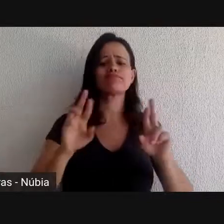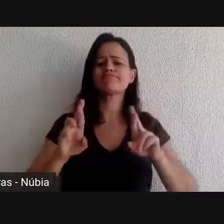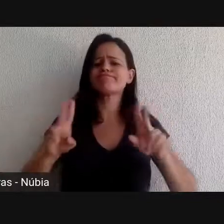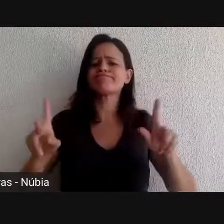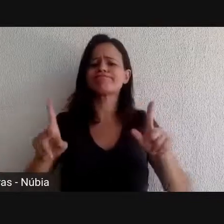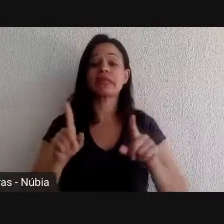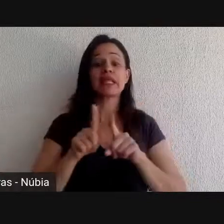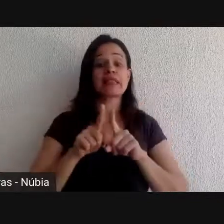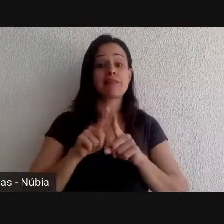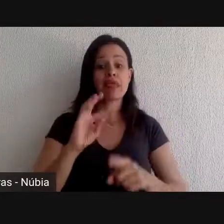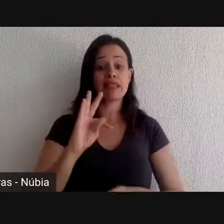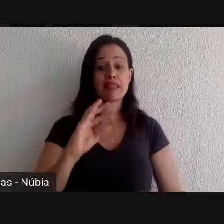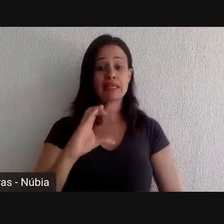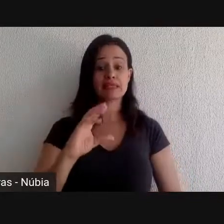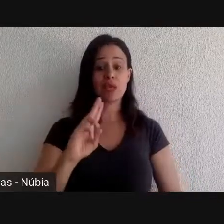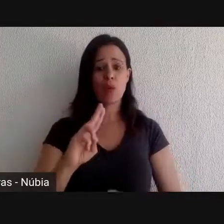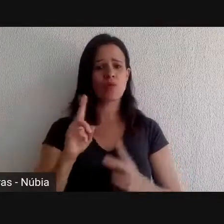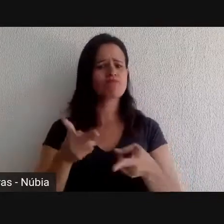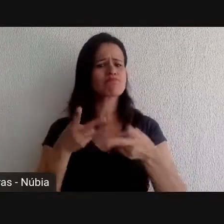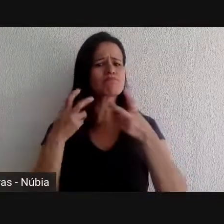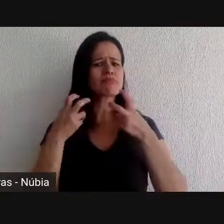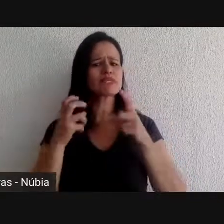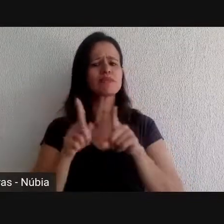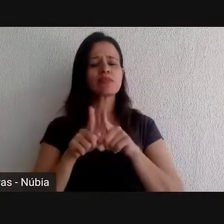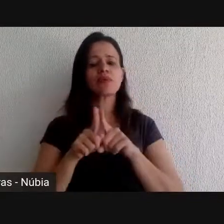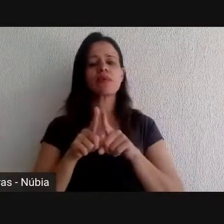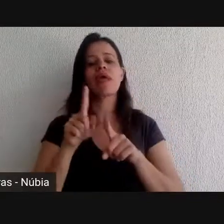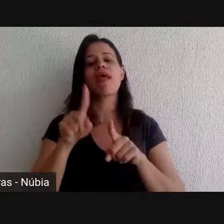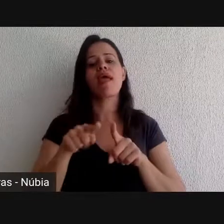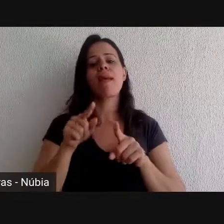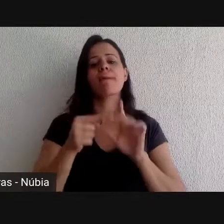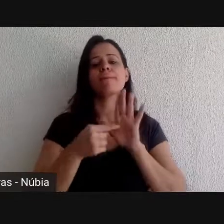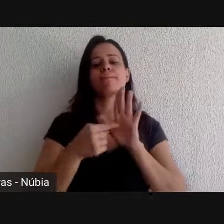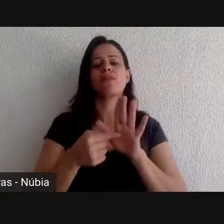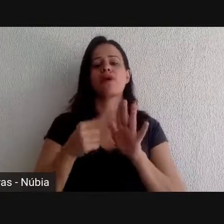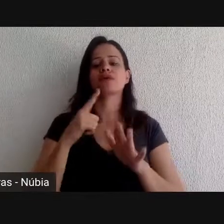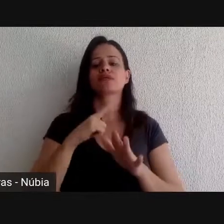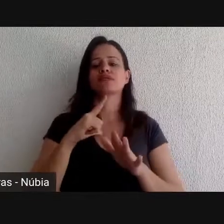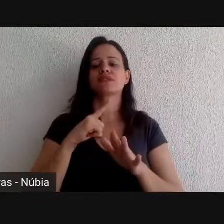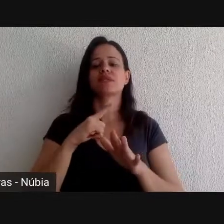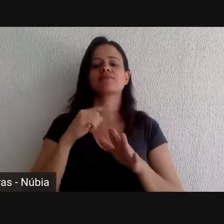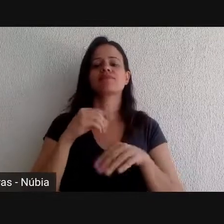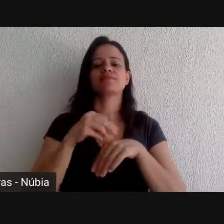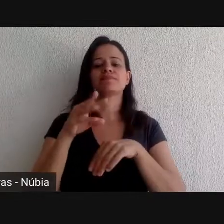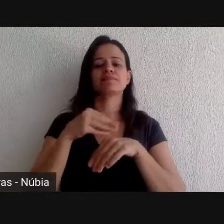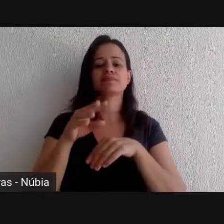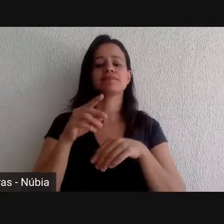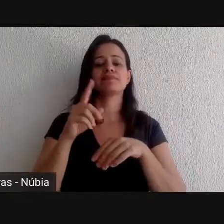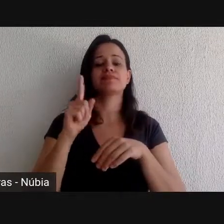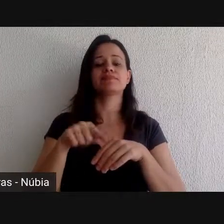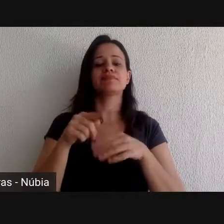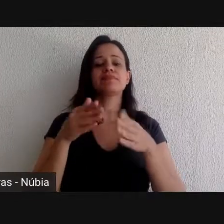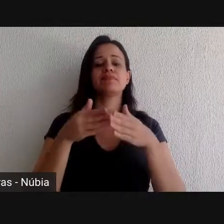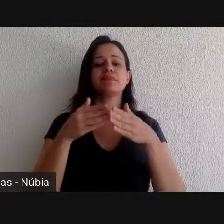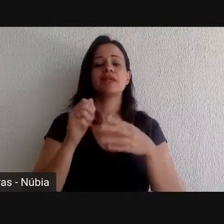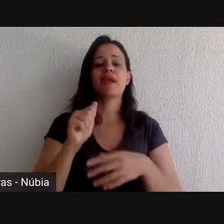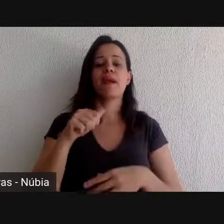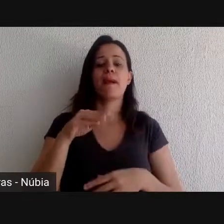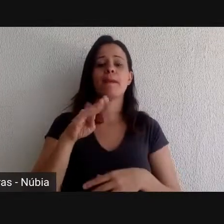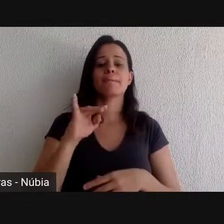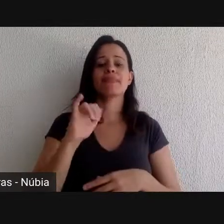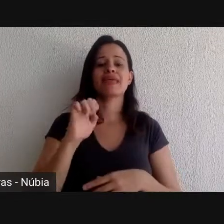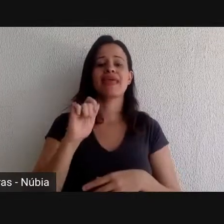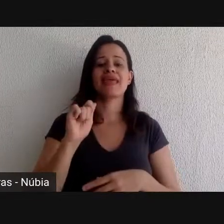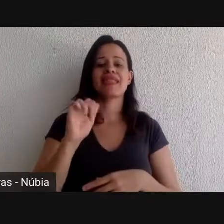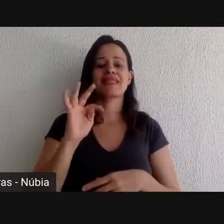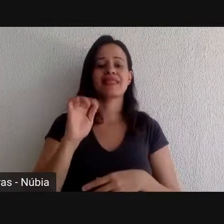também já percebeu isso. Em auditorias do TCU, se aponta que linha de transmissão, o licenciamento ambiental é muito mais fluido, ele corre